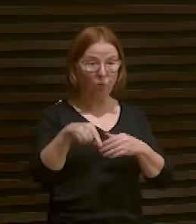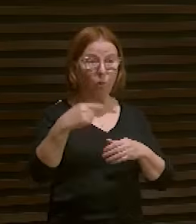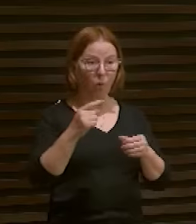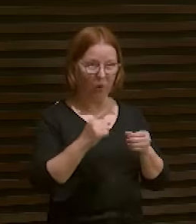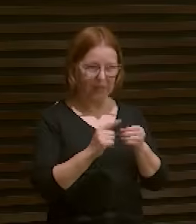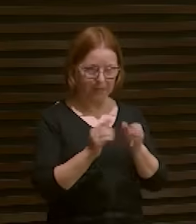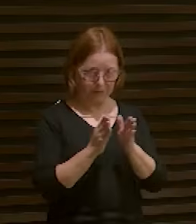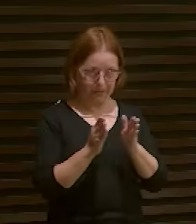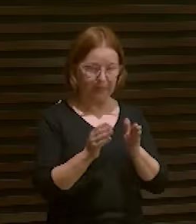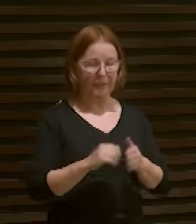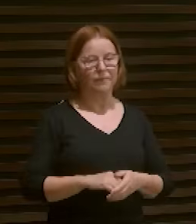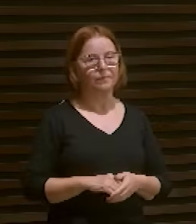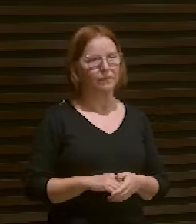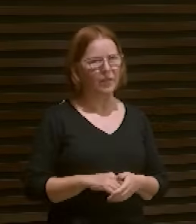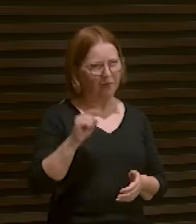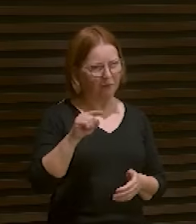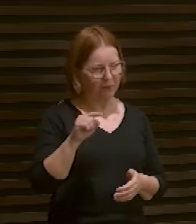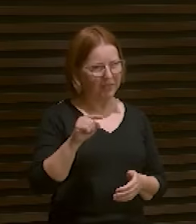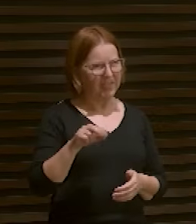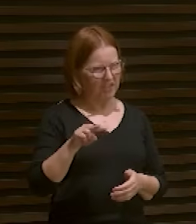baixou em você, está bem?